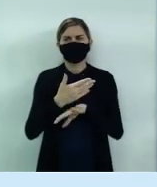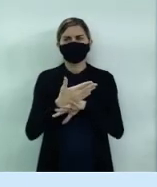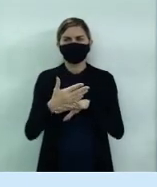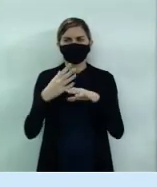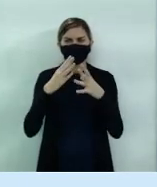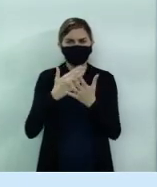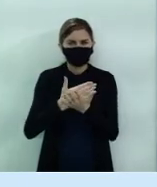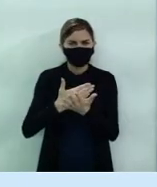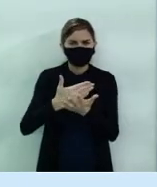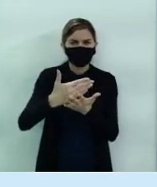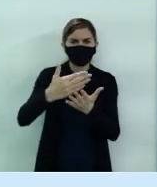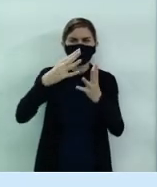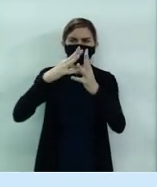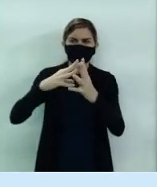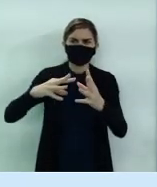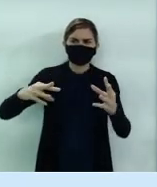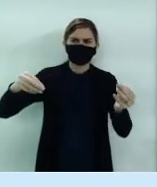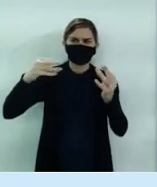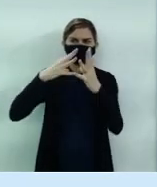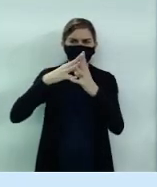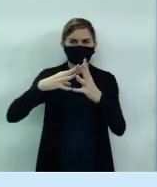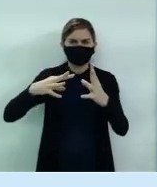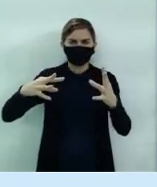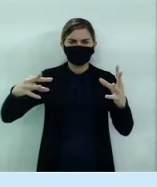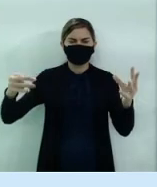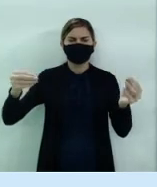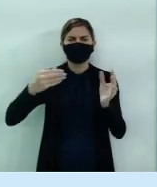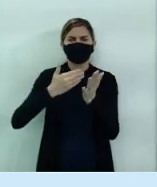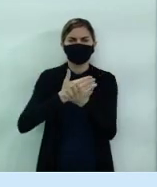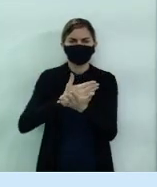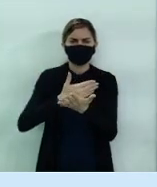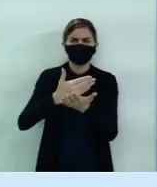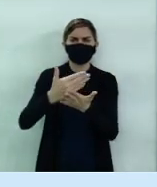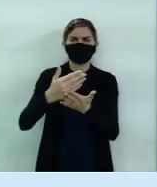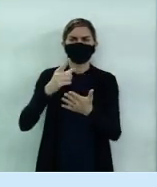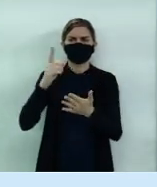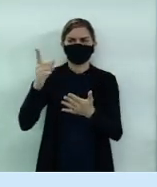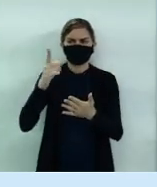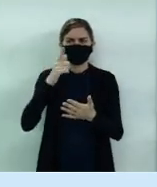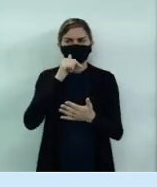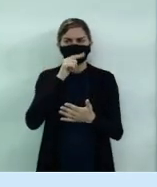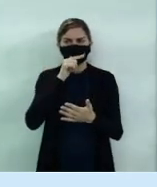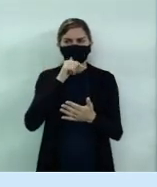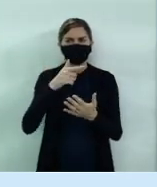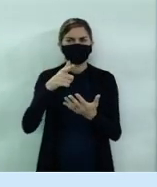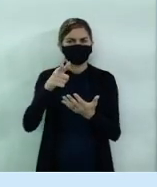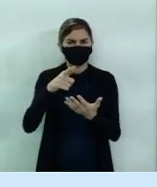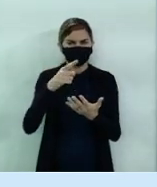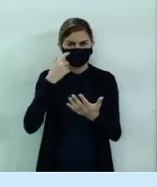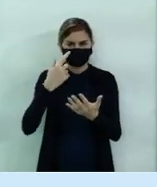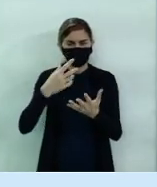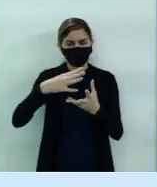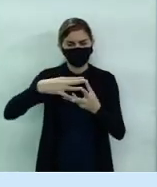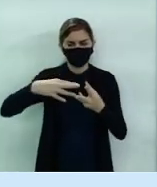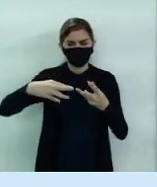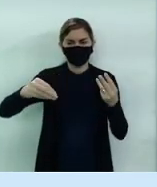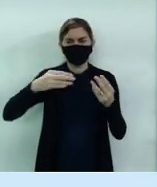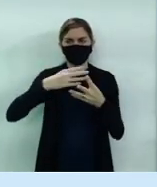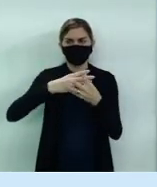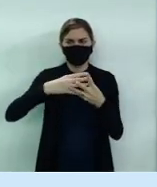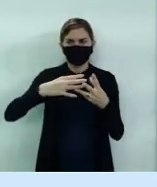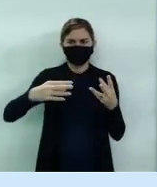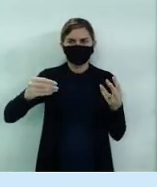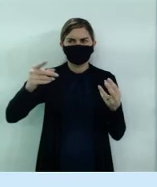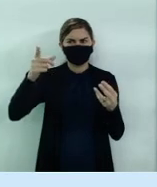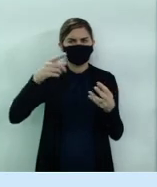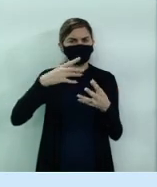ela já está aqui, ó, começando a ceder. Né? Se eu for colocar aqui água, ó, tá vendo? A mancha aqui do